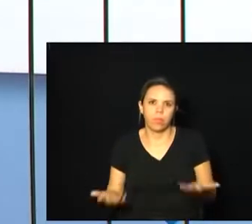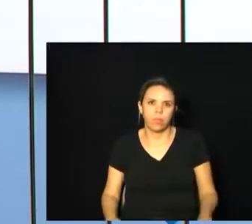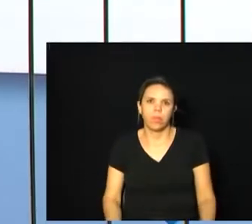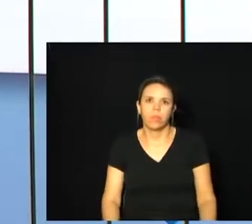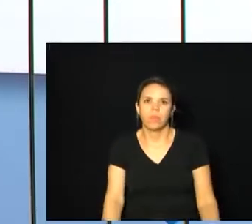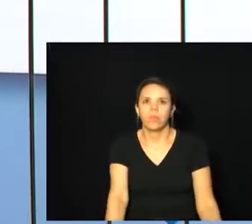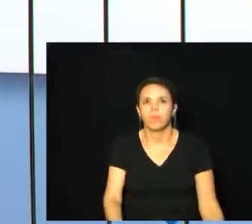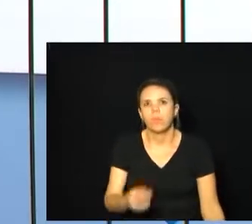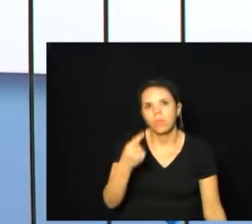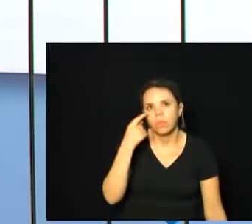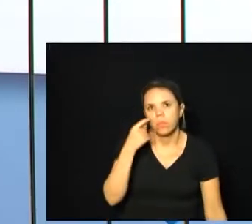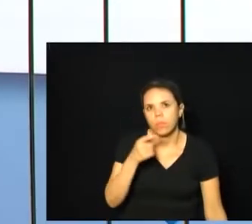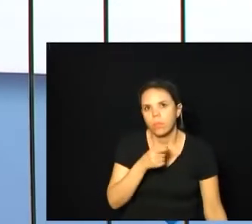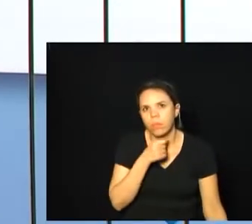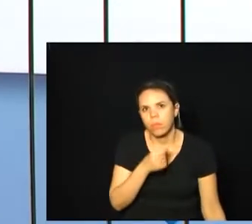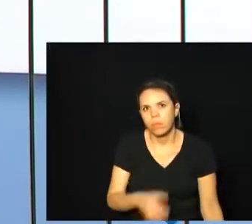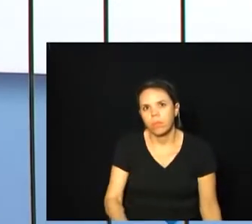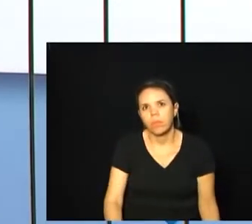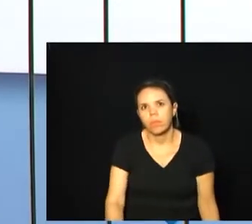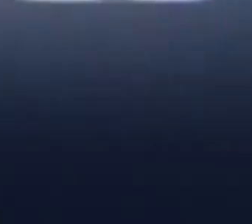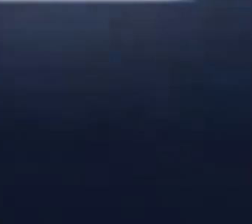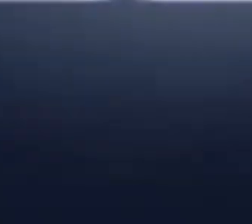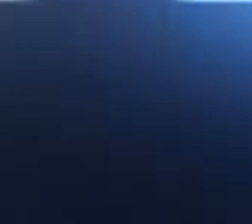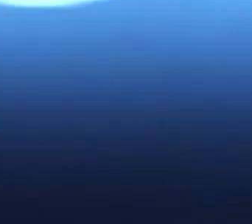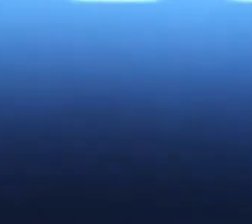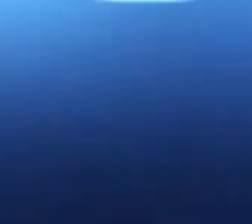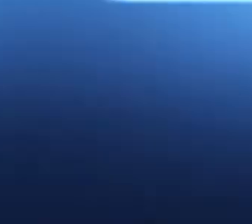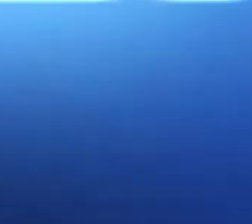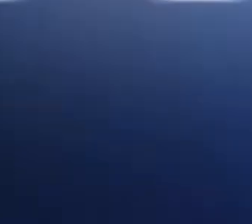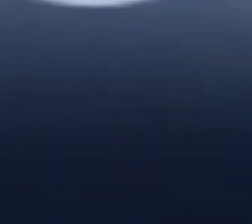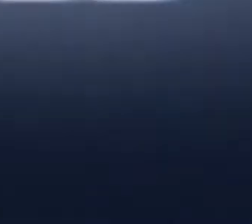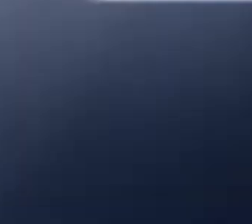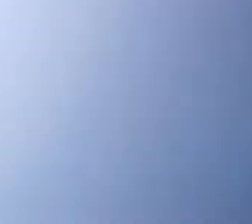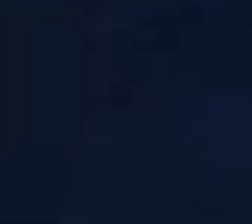venda. Confira no Agora é Lei.